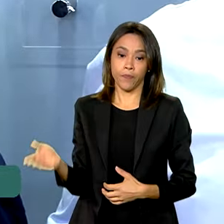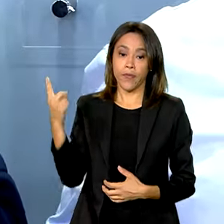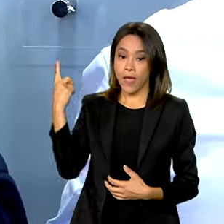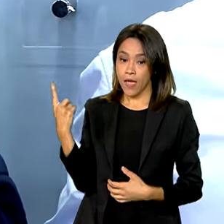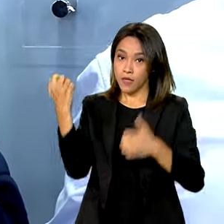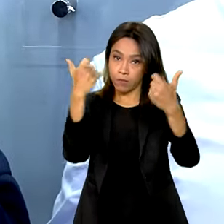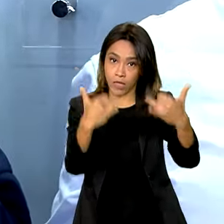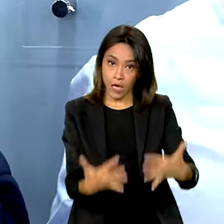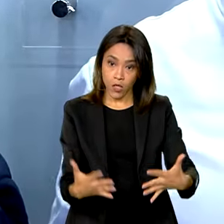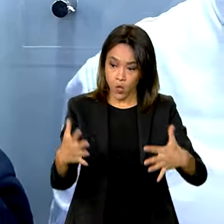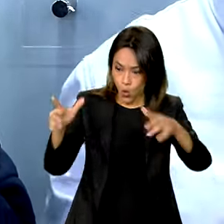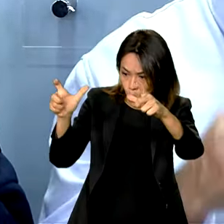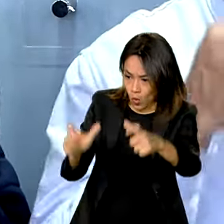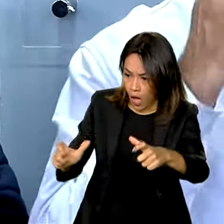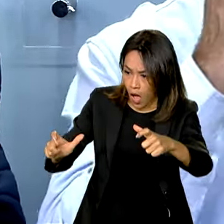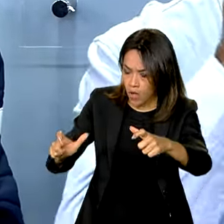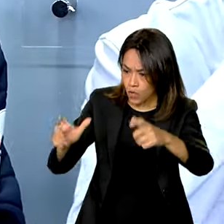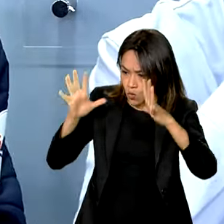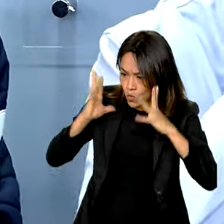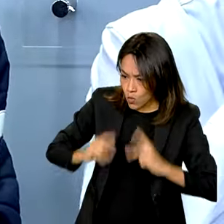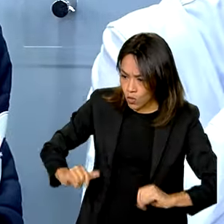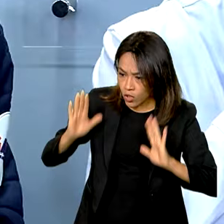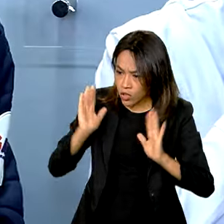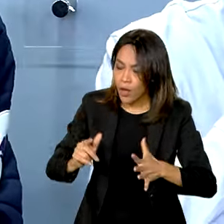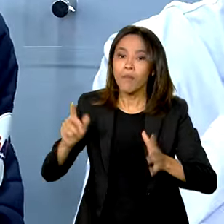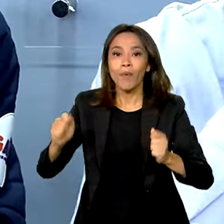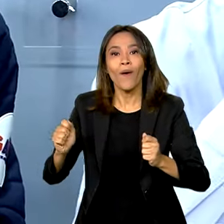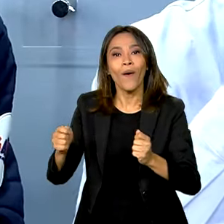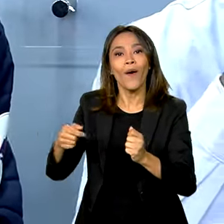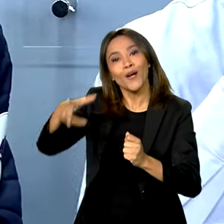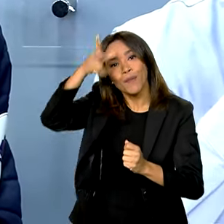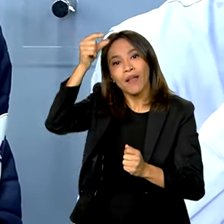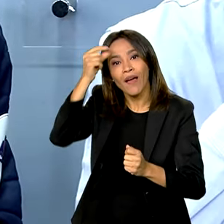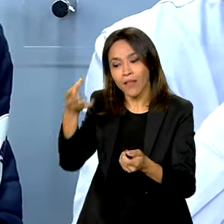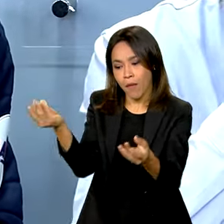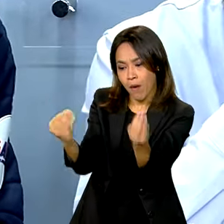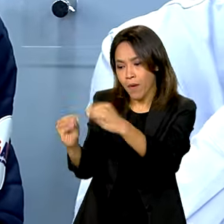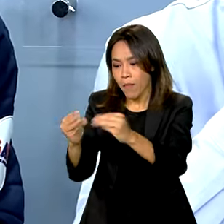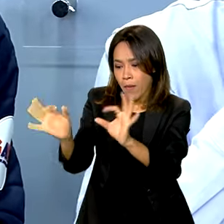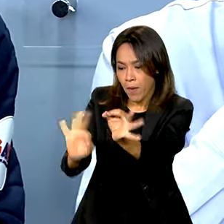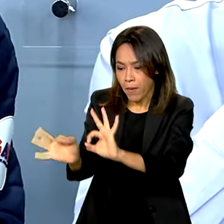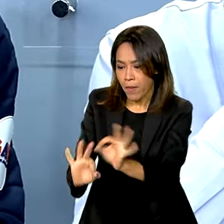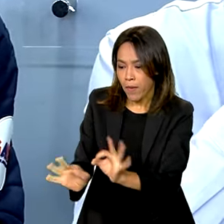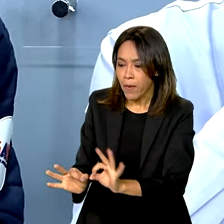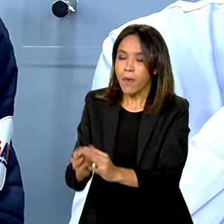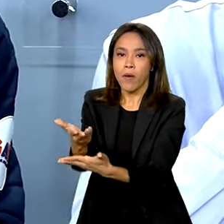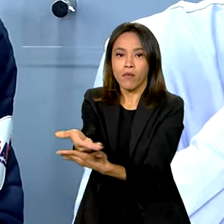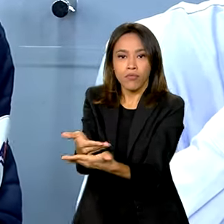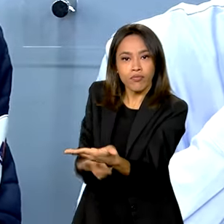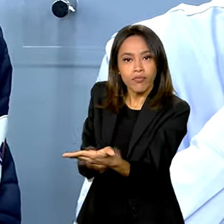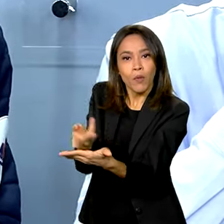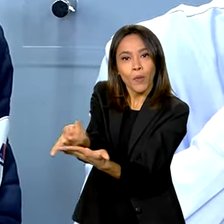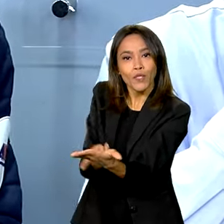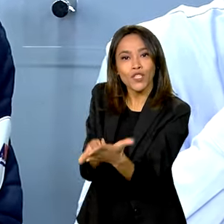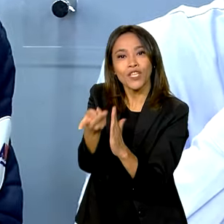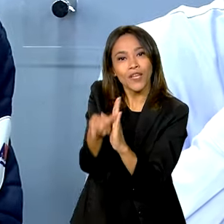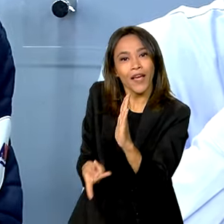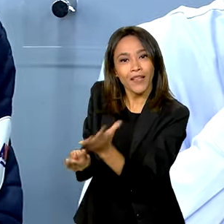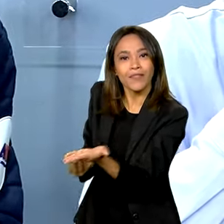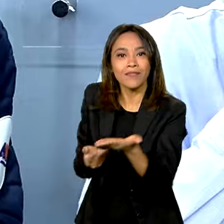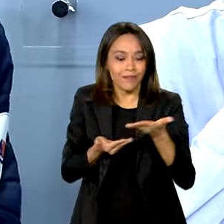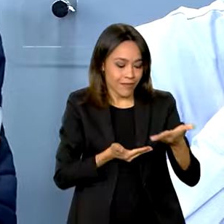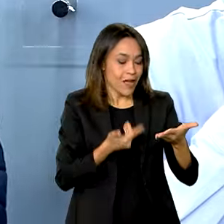condições de limpar, pode fazer o plano de trabalho daquele bairro. E a gente, o governo do presidente Lula, banca a limpeza daquele